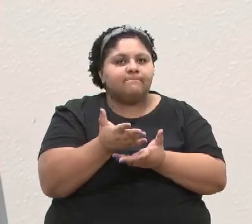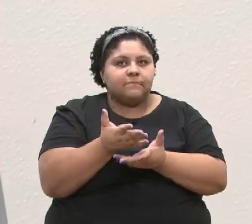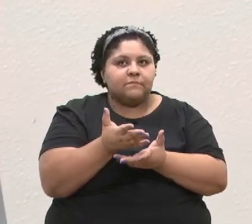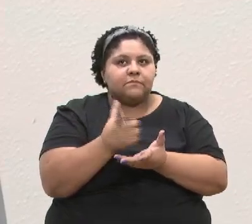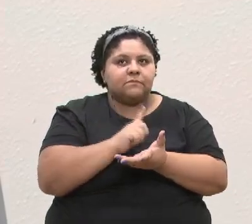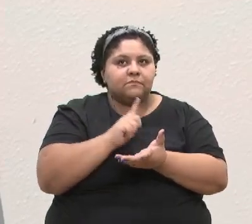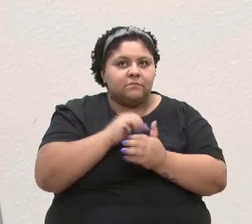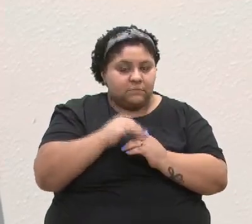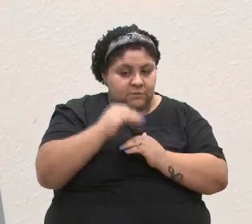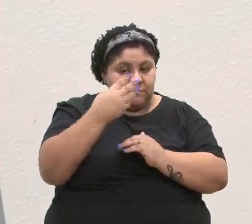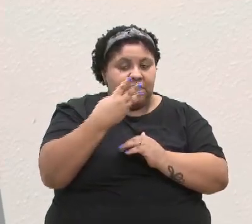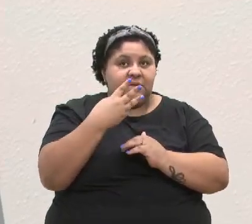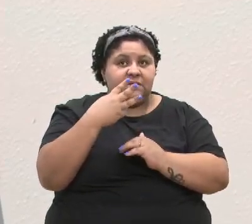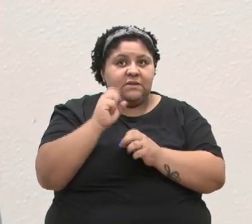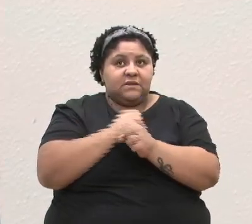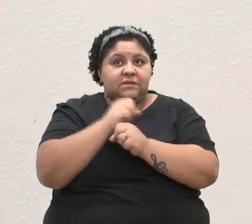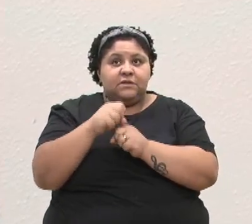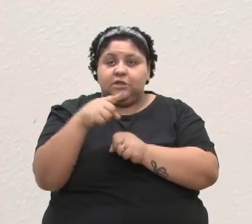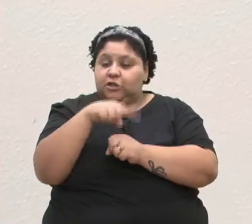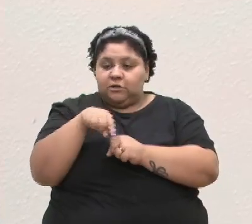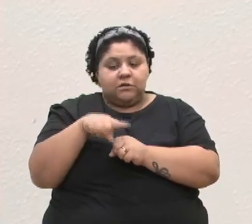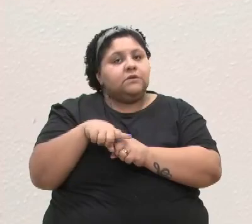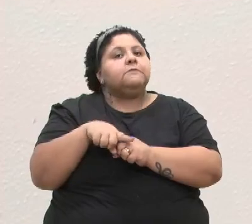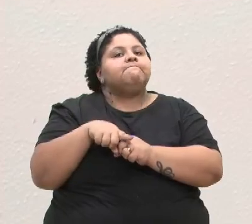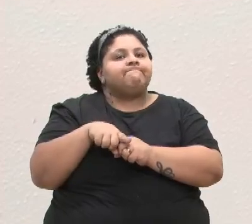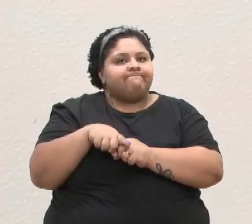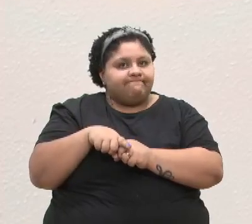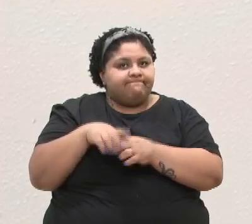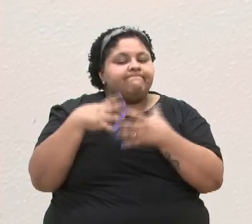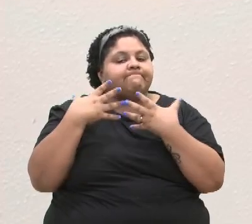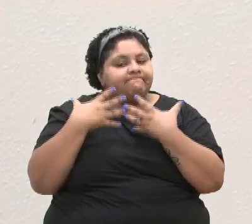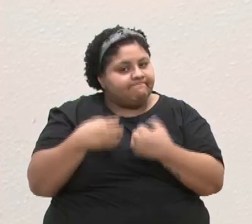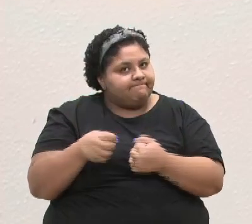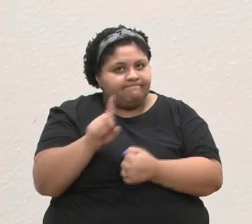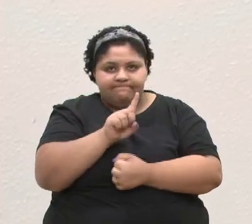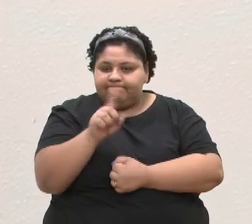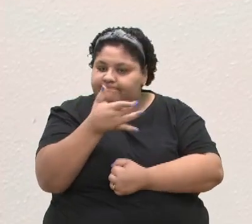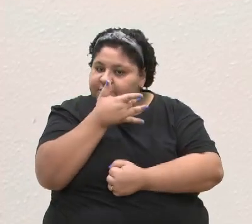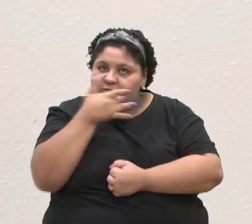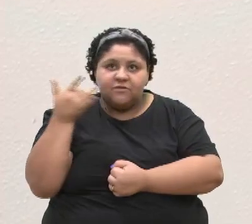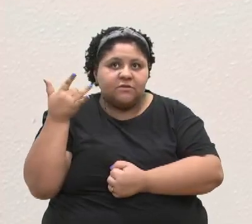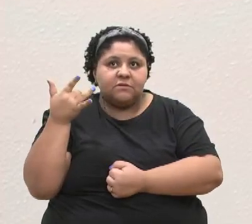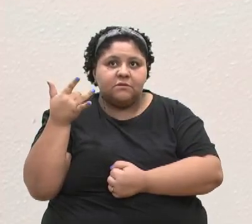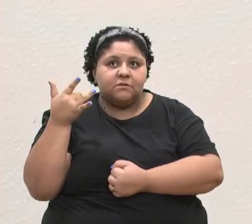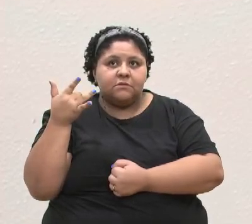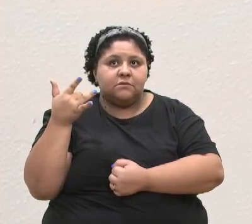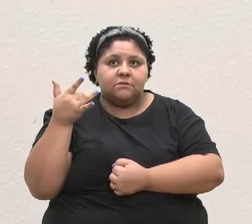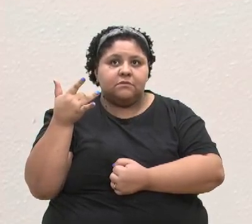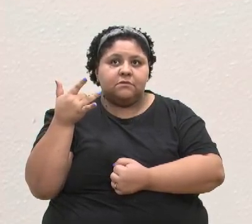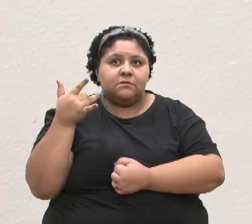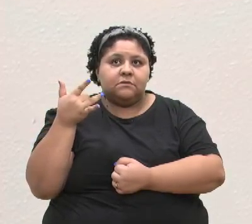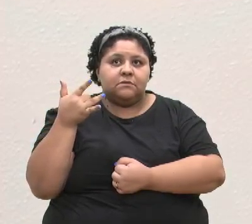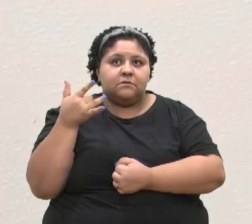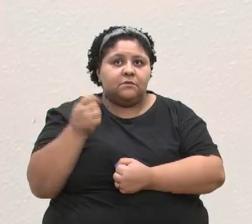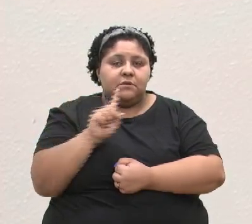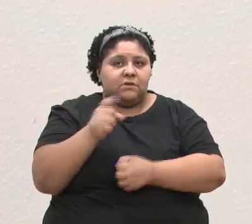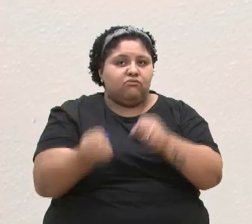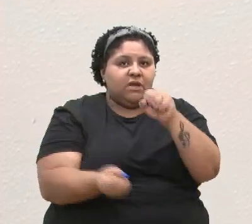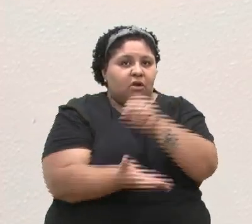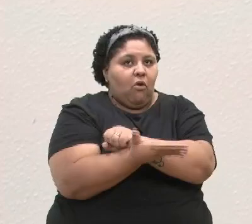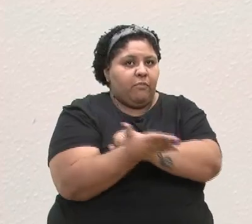tem mais 3 anos, vamos ter que aguentar. Não é fácil. Não tem, comigo não tem golpe aí, vereador Rose, pode ficar